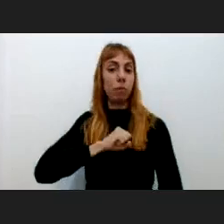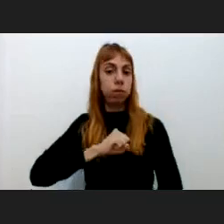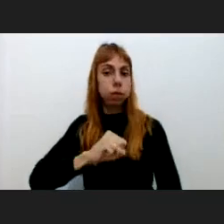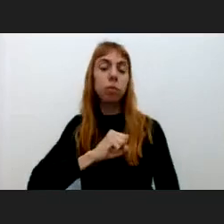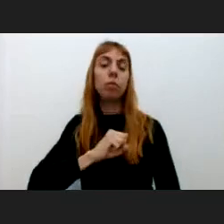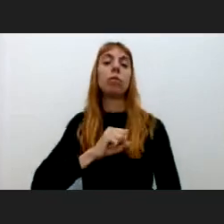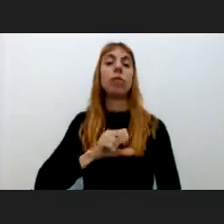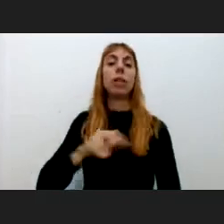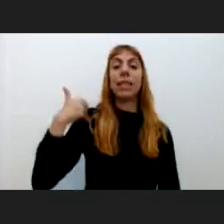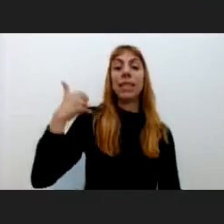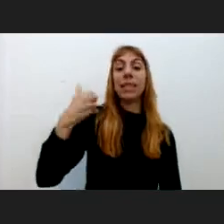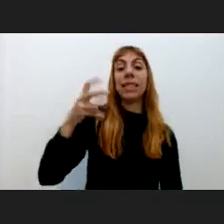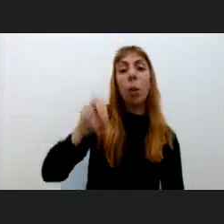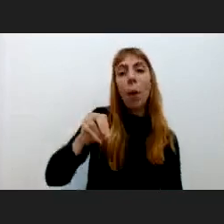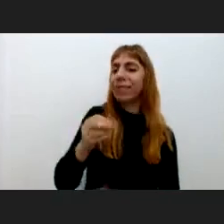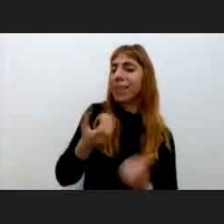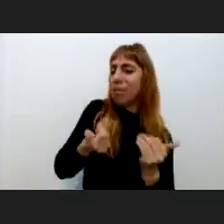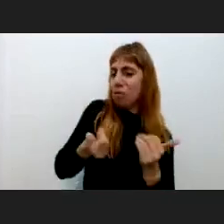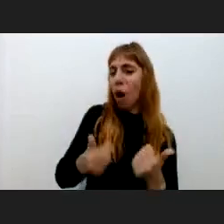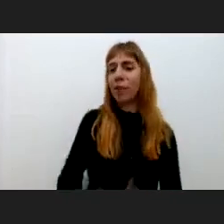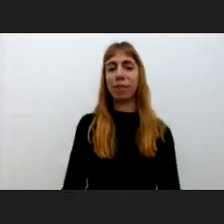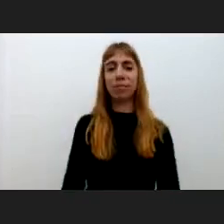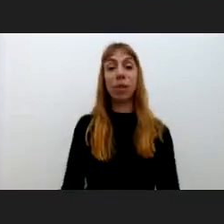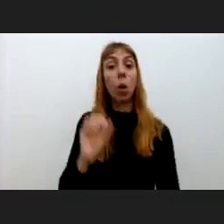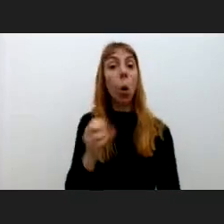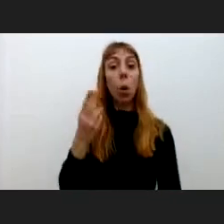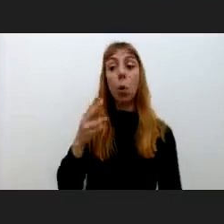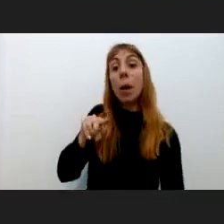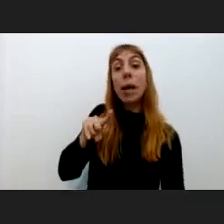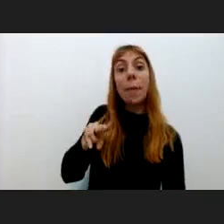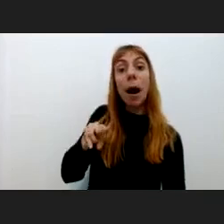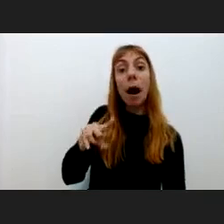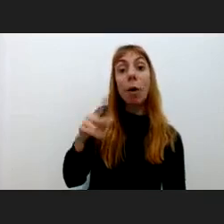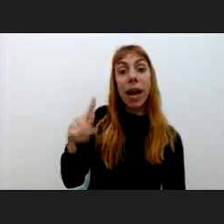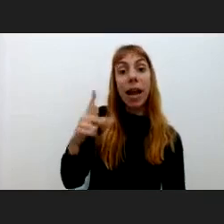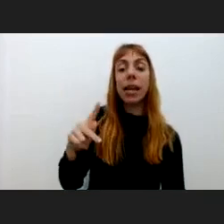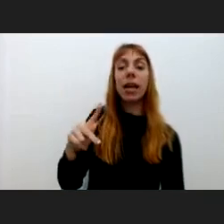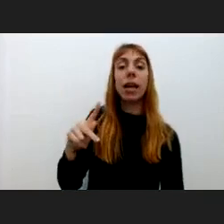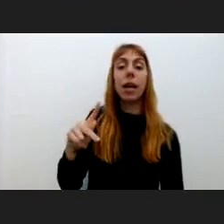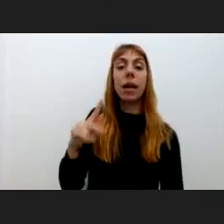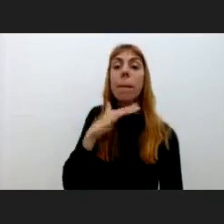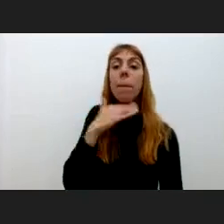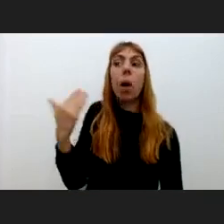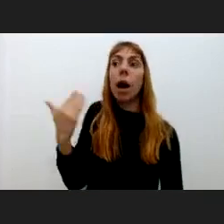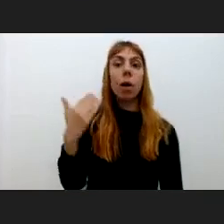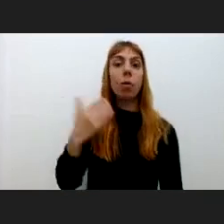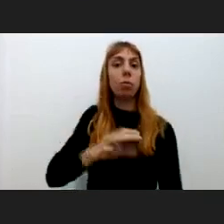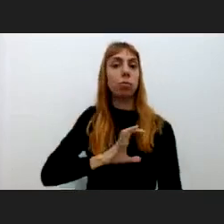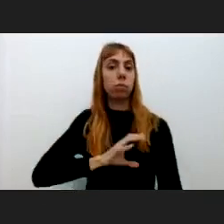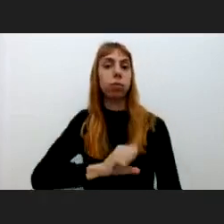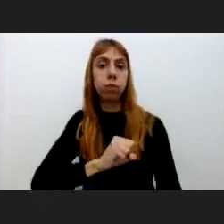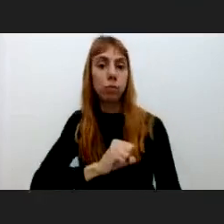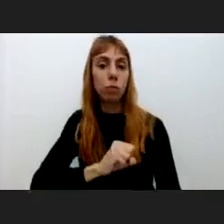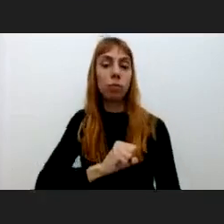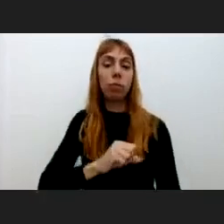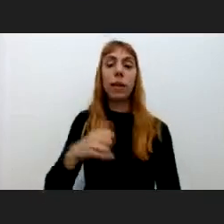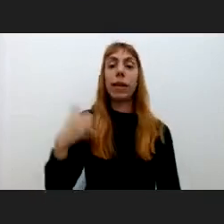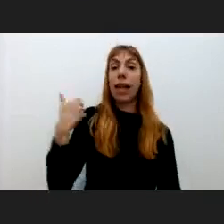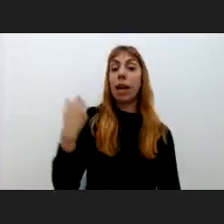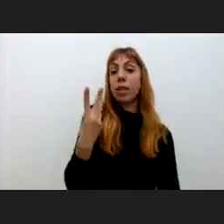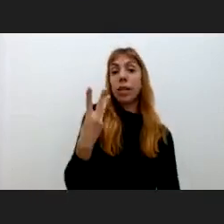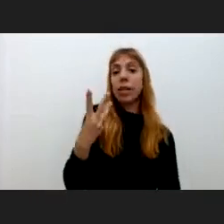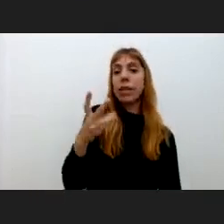jovem, ou então o irmão dele morreu de infarto com 35,